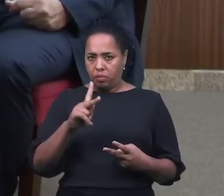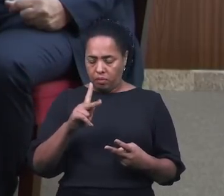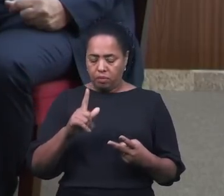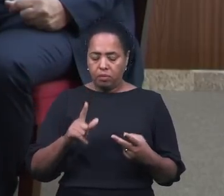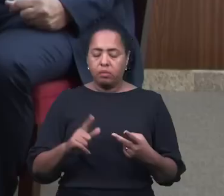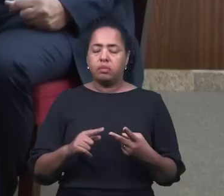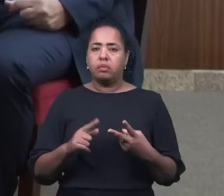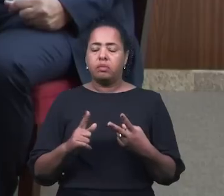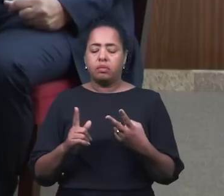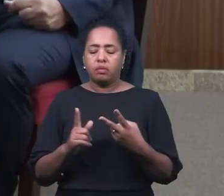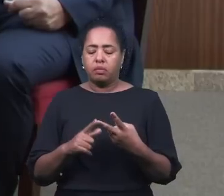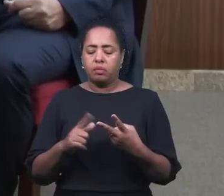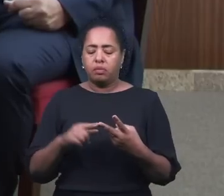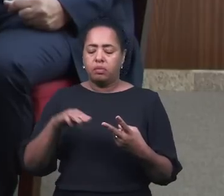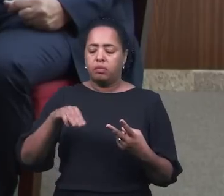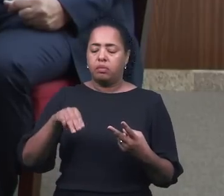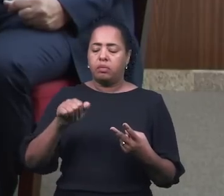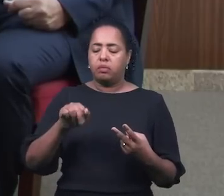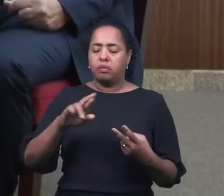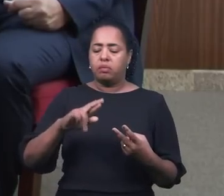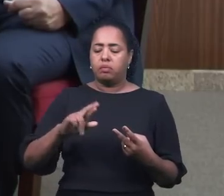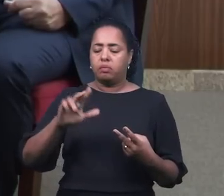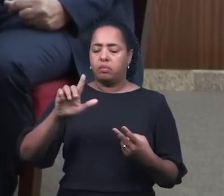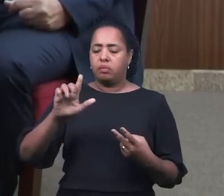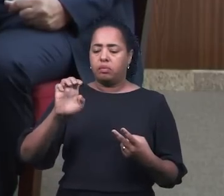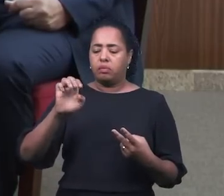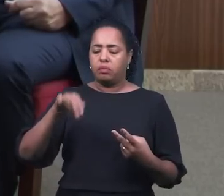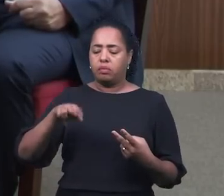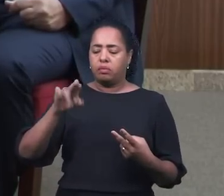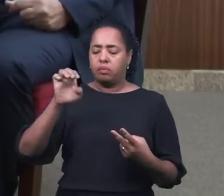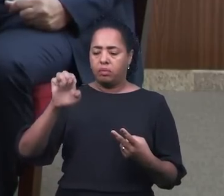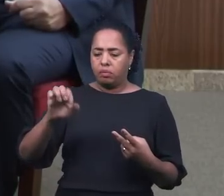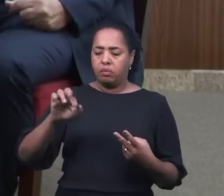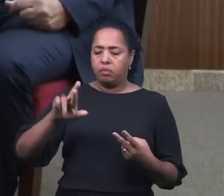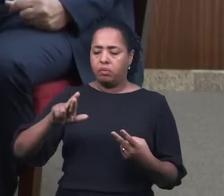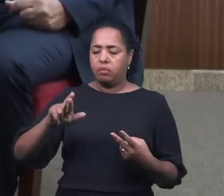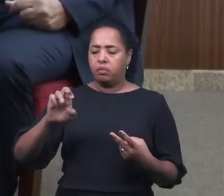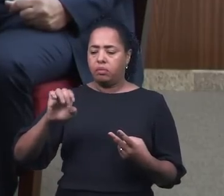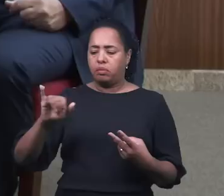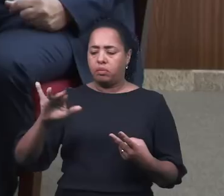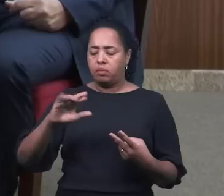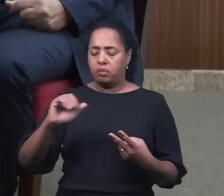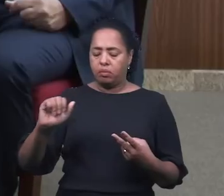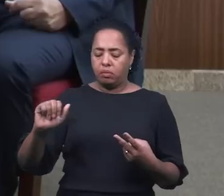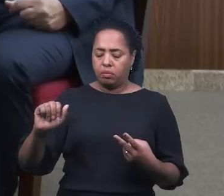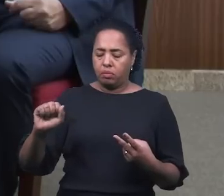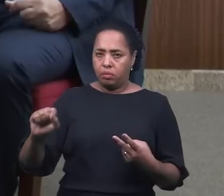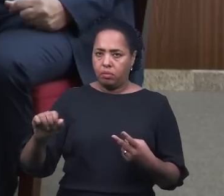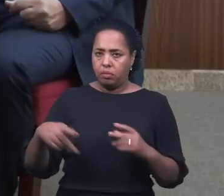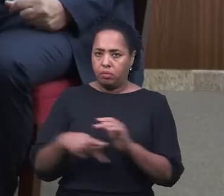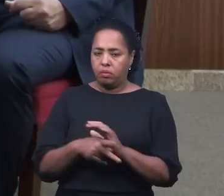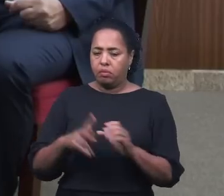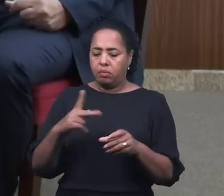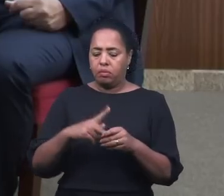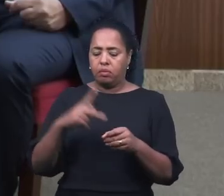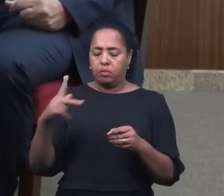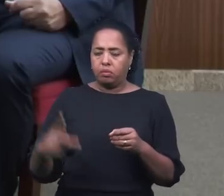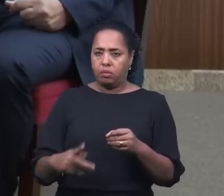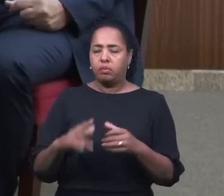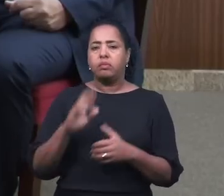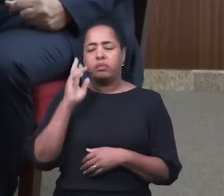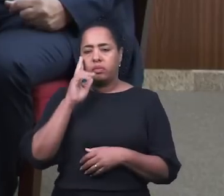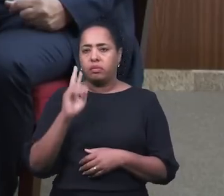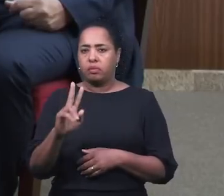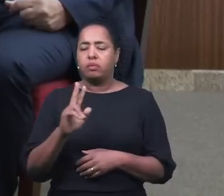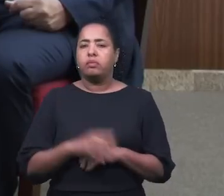assíduo conosco, e a senhora Marlene Reis, de Açailândia, do Maranhão, também do grupo Semente Preciosa. Vamos